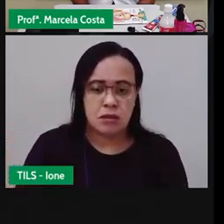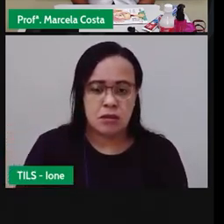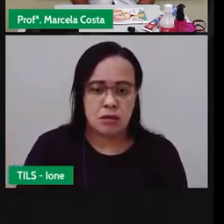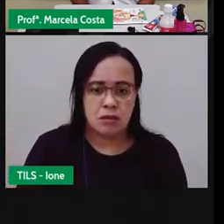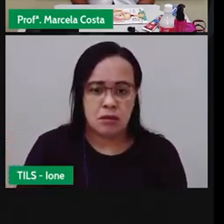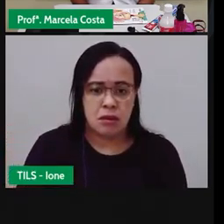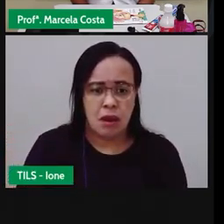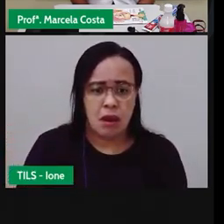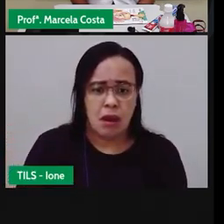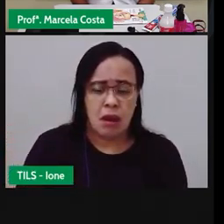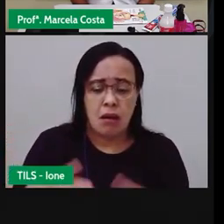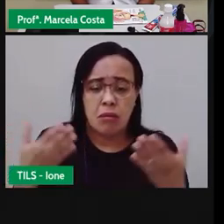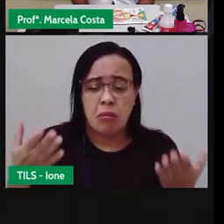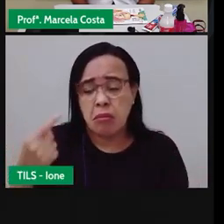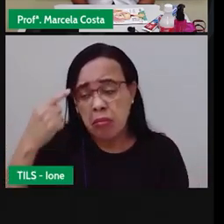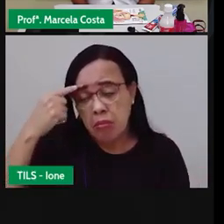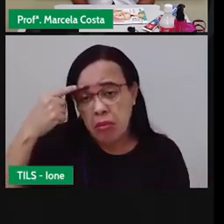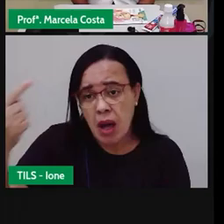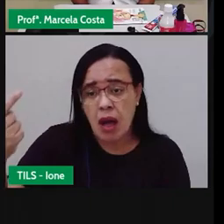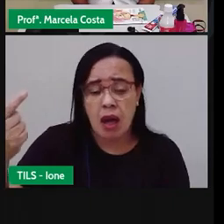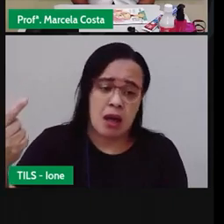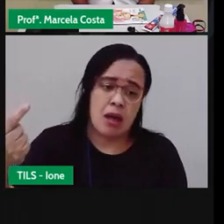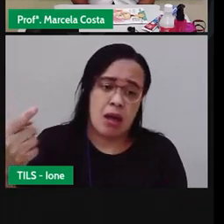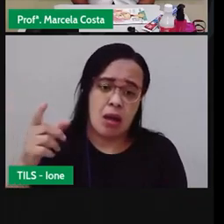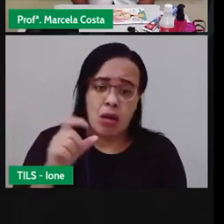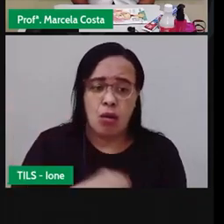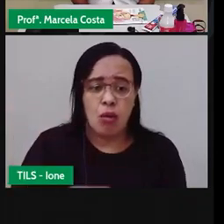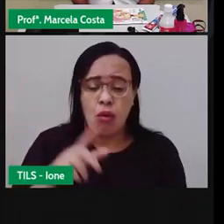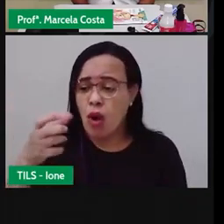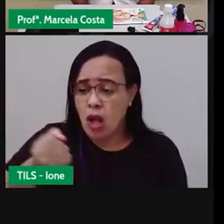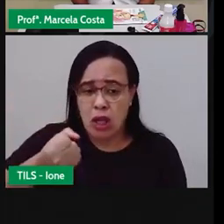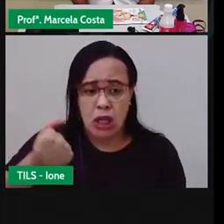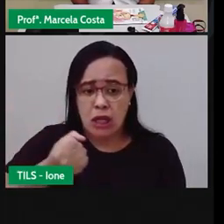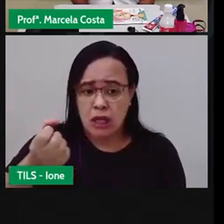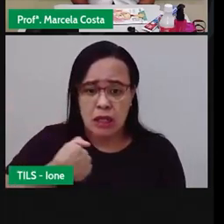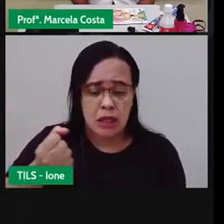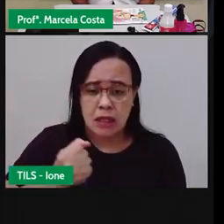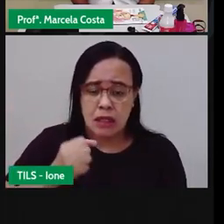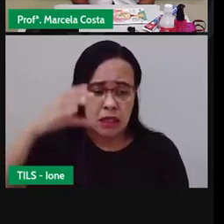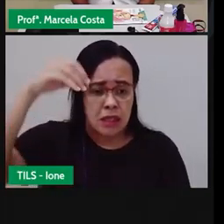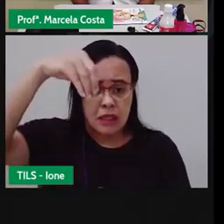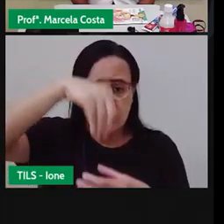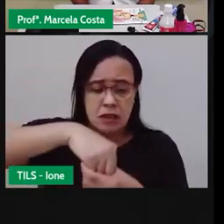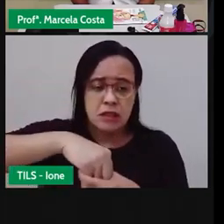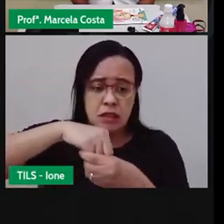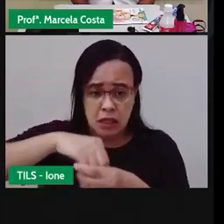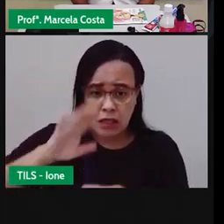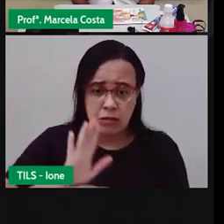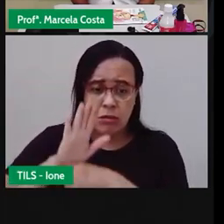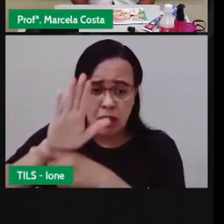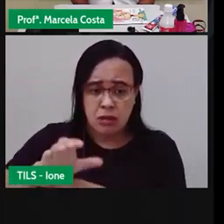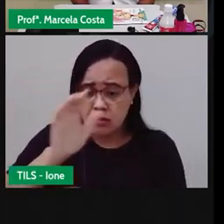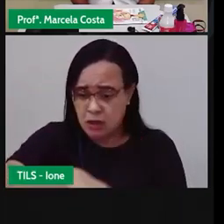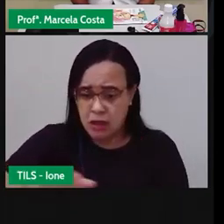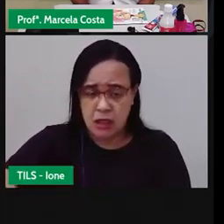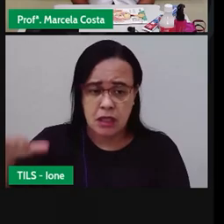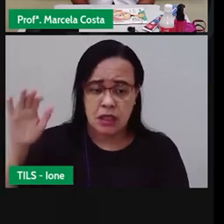Imagine eu, o senhor longa vida. Conservei dentro de mim algo que fizesse as crianças crescerem bonitas e